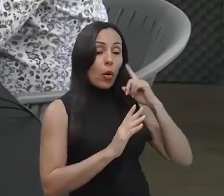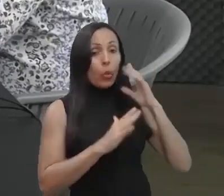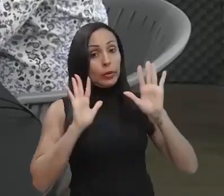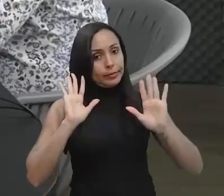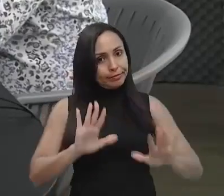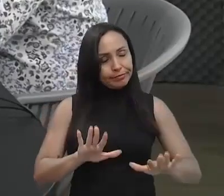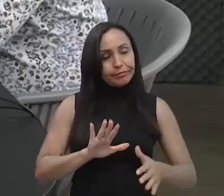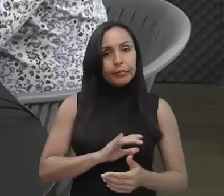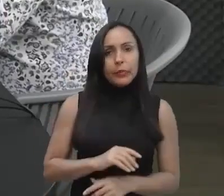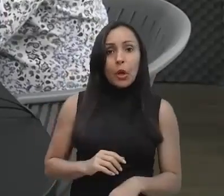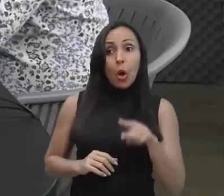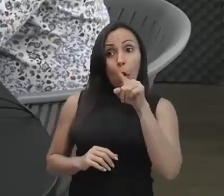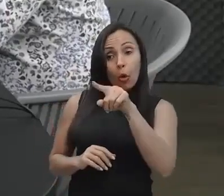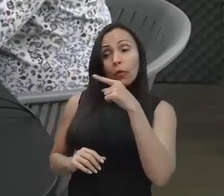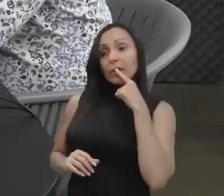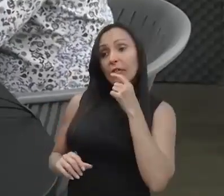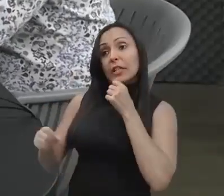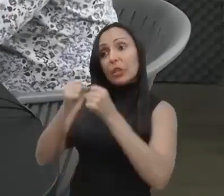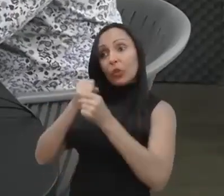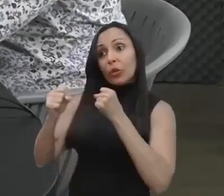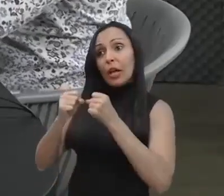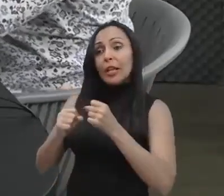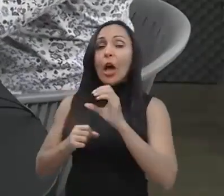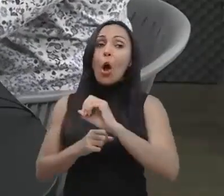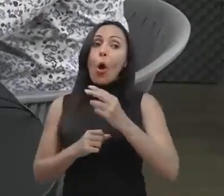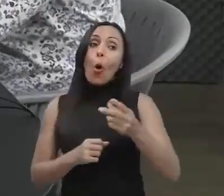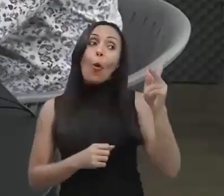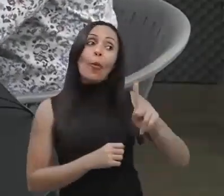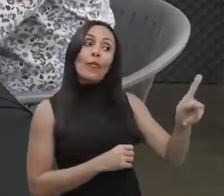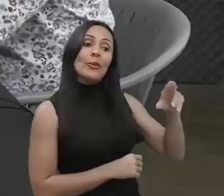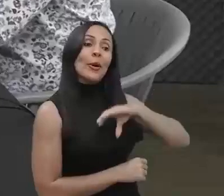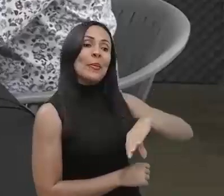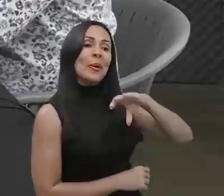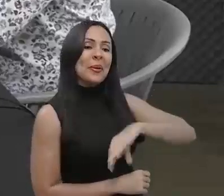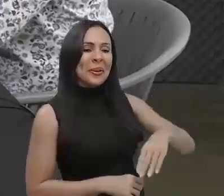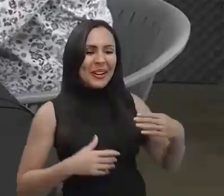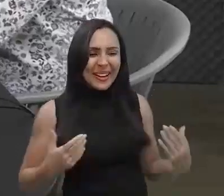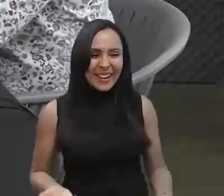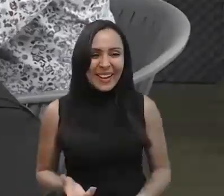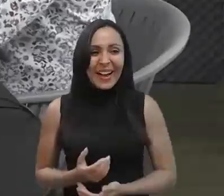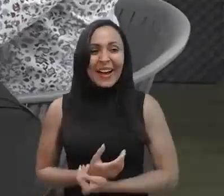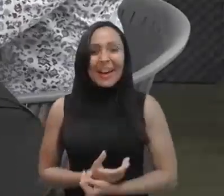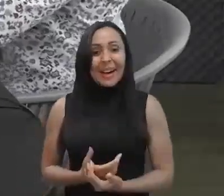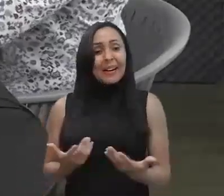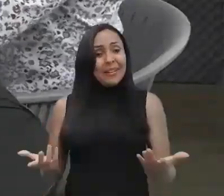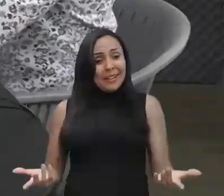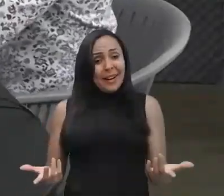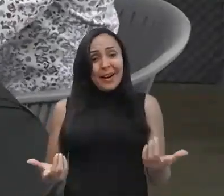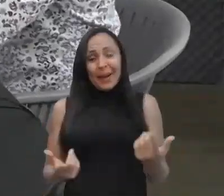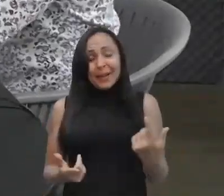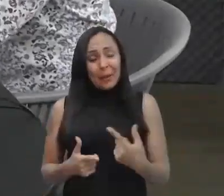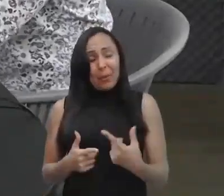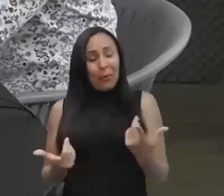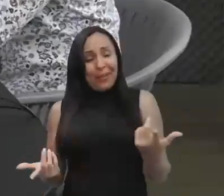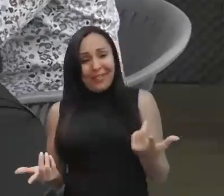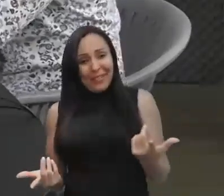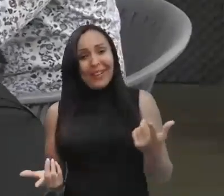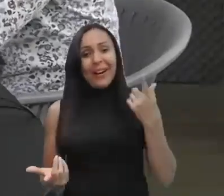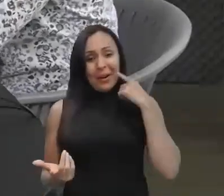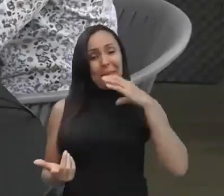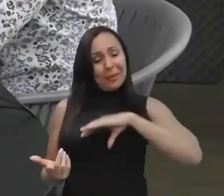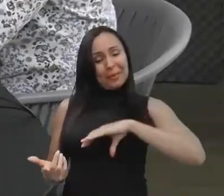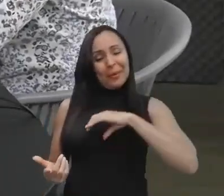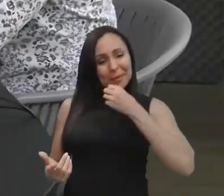ou você vai ser jornalista ou vai ser professora de português mas por que não professora de português não é isso aí